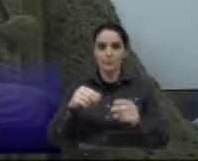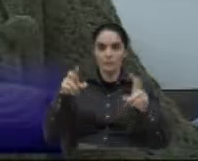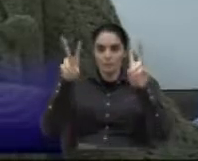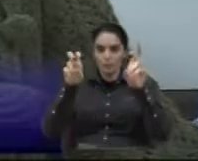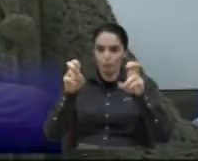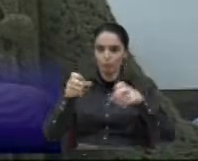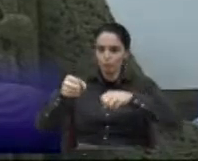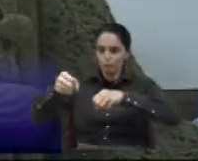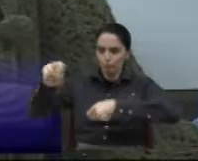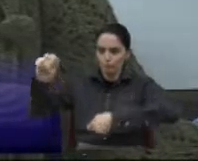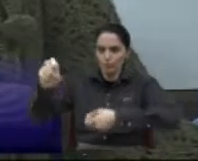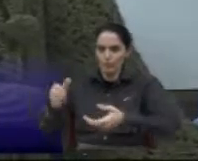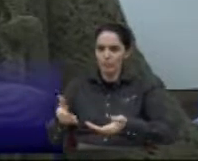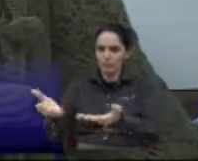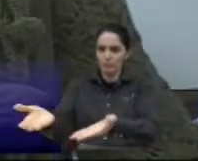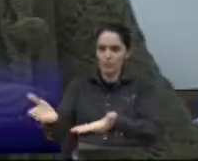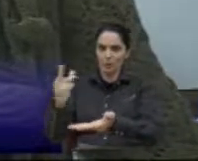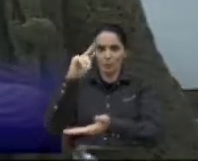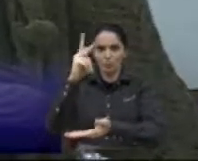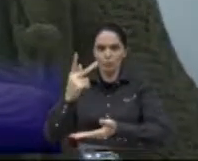fora aqui nesse plenário, eu acho que...